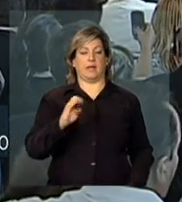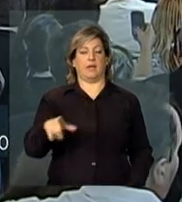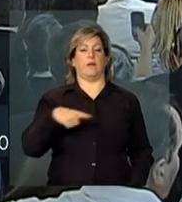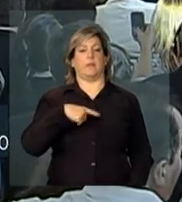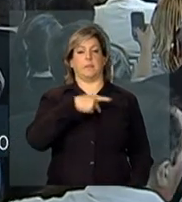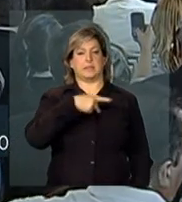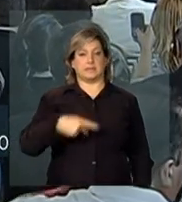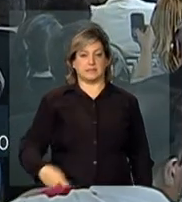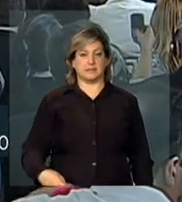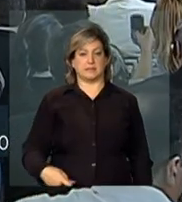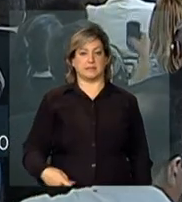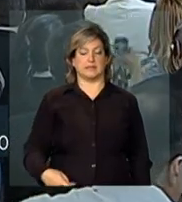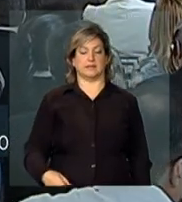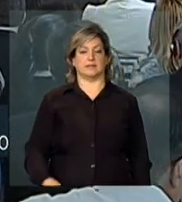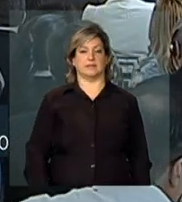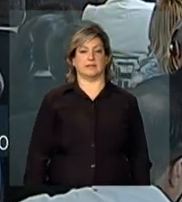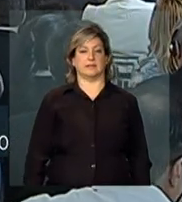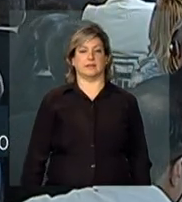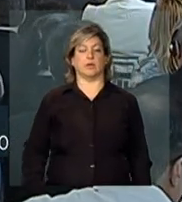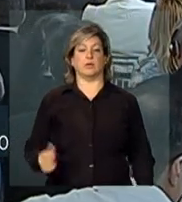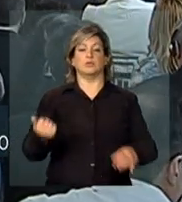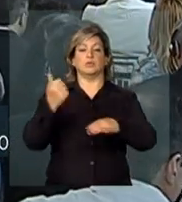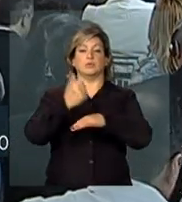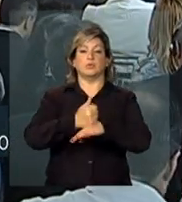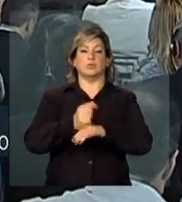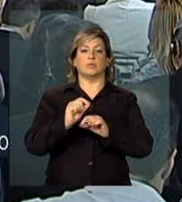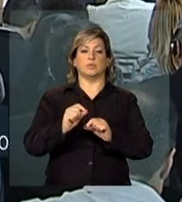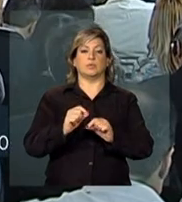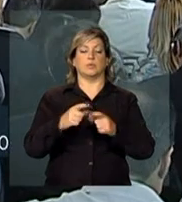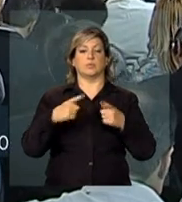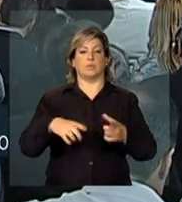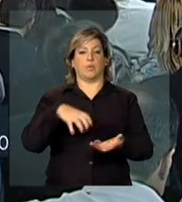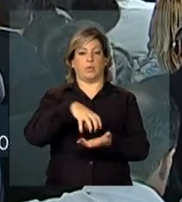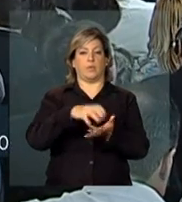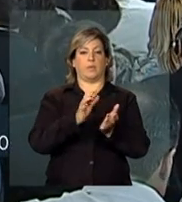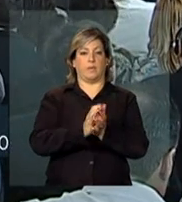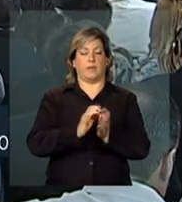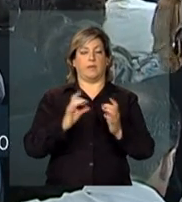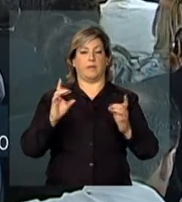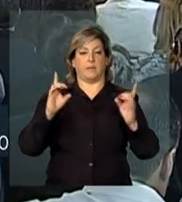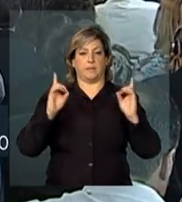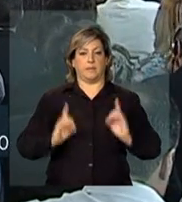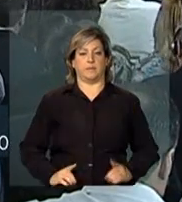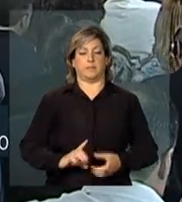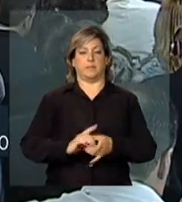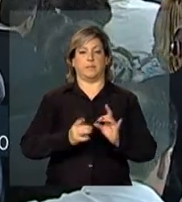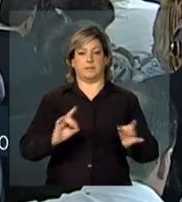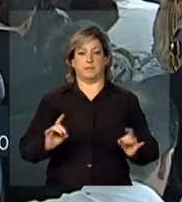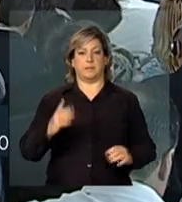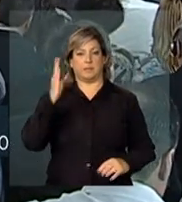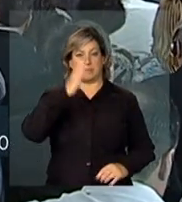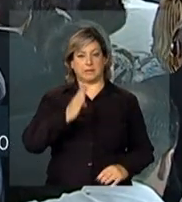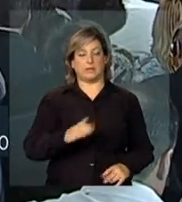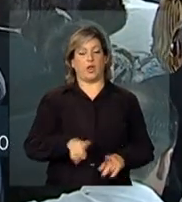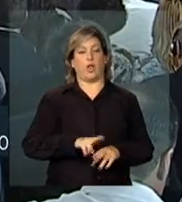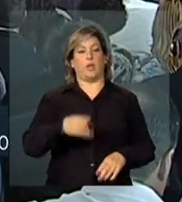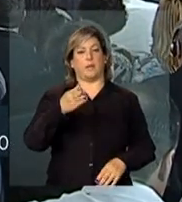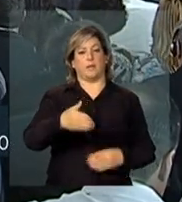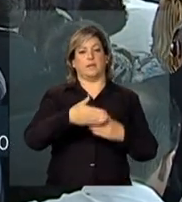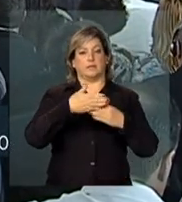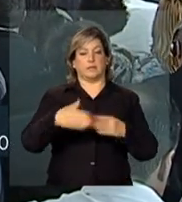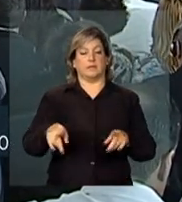presidente em exercício do comitê paraolímpico brasileiro em nome de quem comprimento